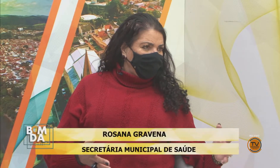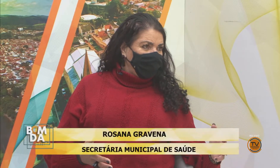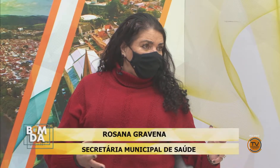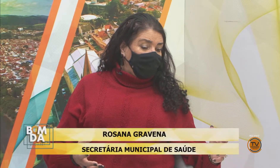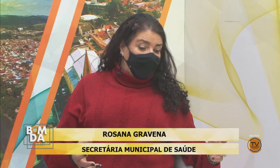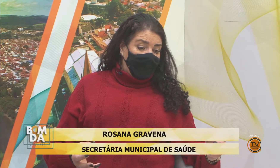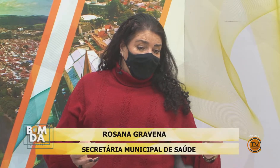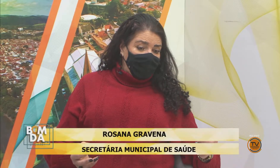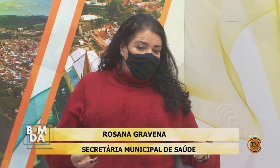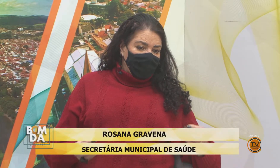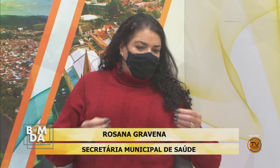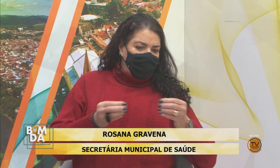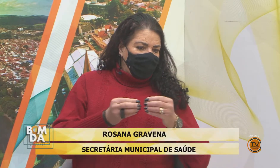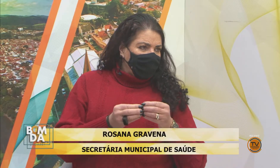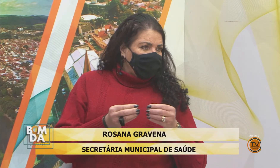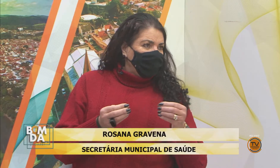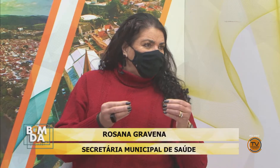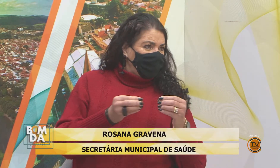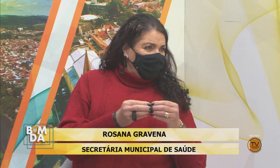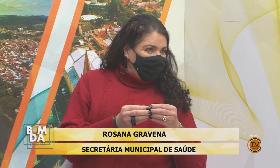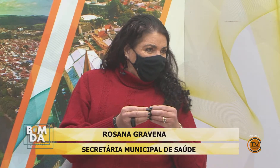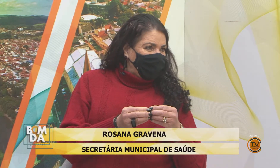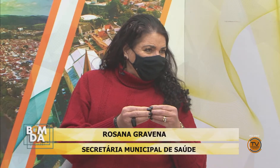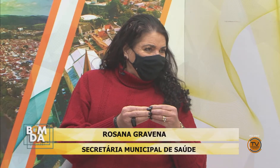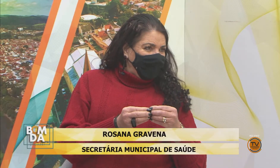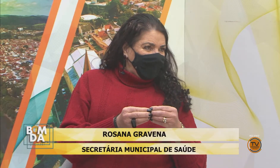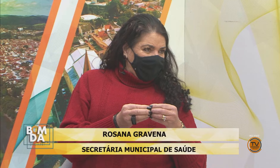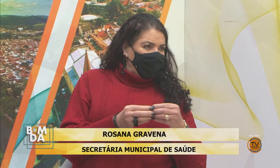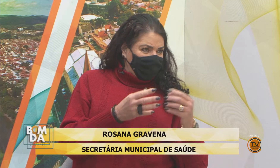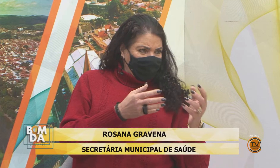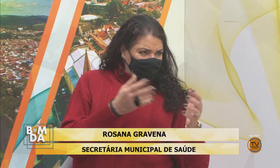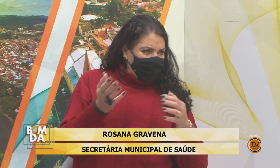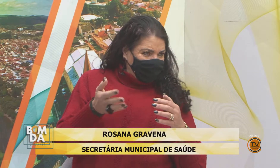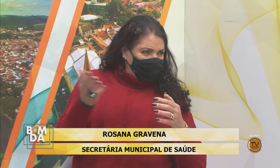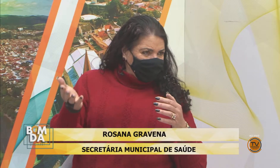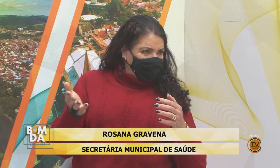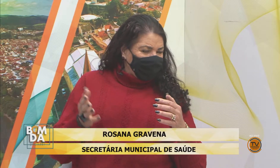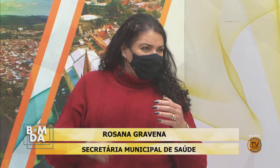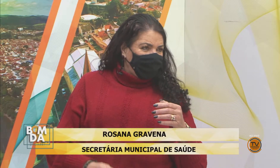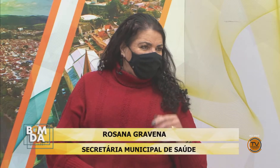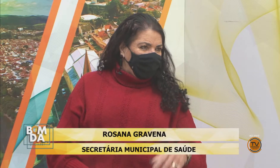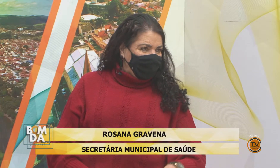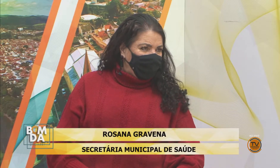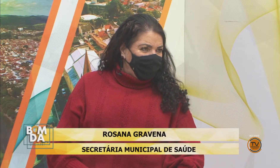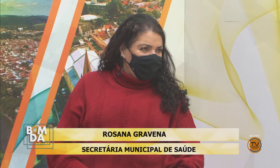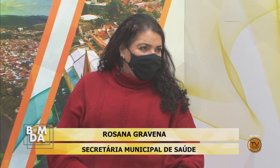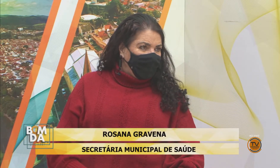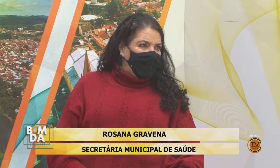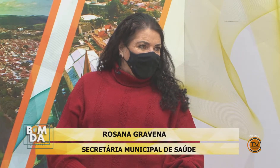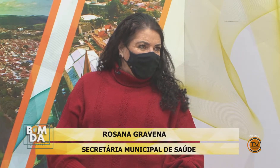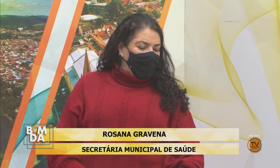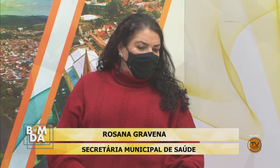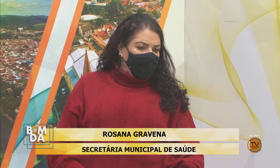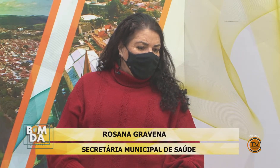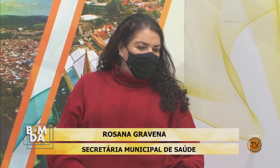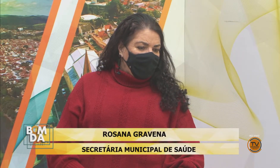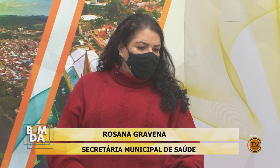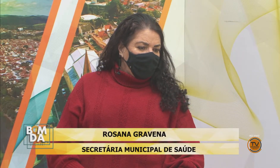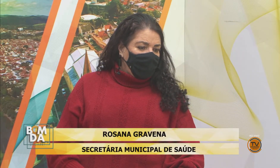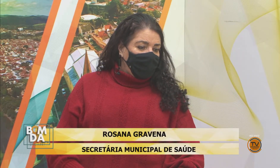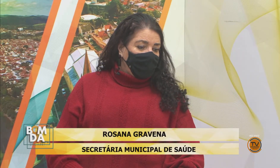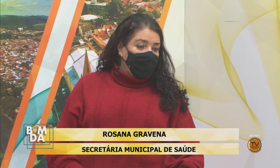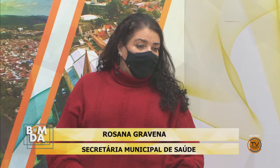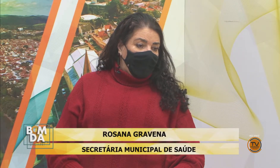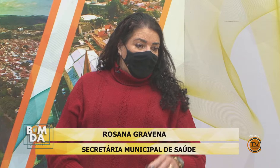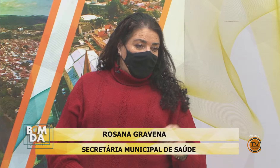tem muito problema. E se a gente bobear, a gente não se interage. Né? O Cidade Saudável, que nós vamos falar ainda hoje, ele tem